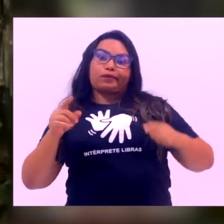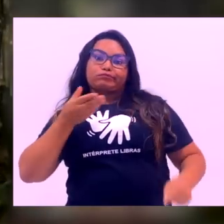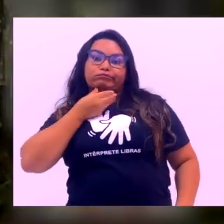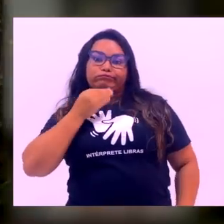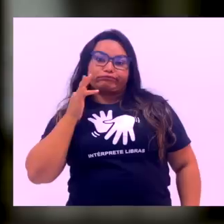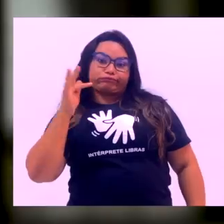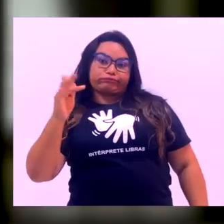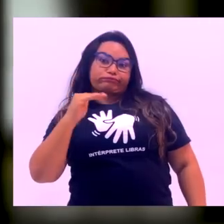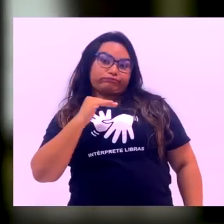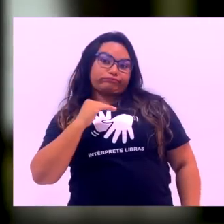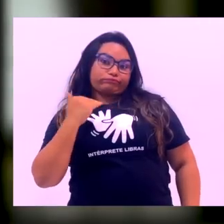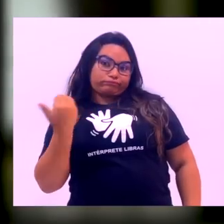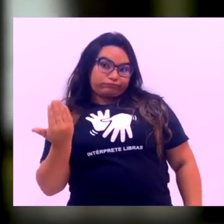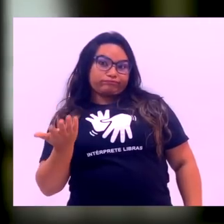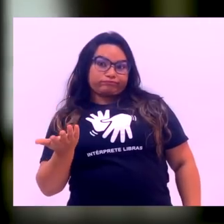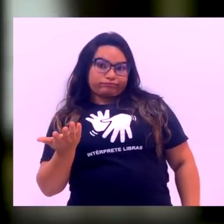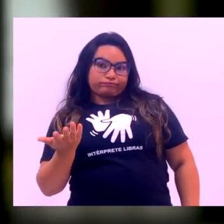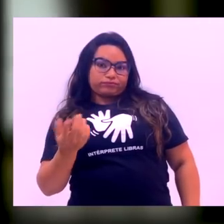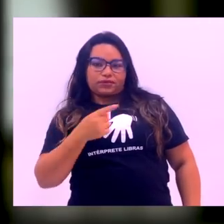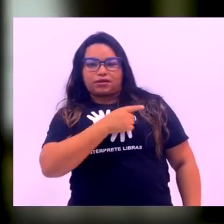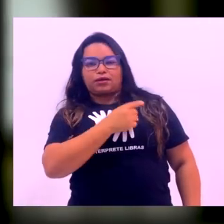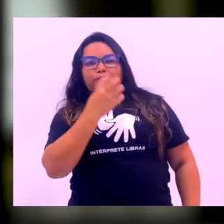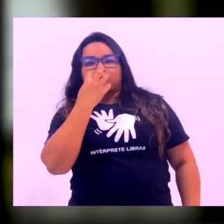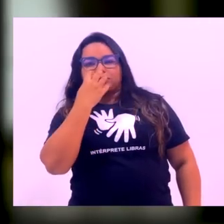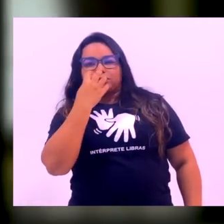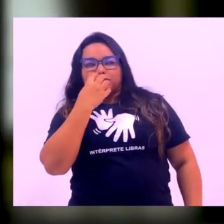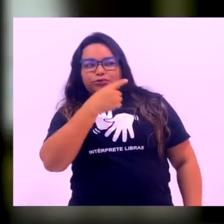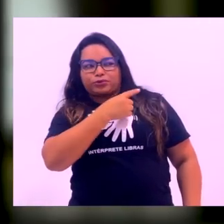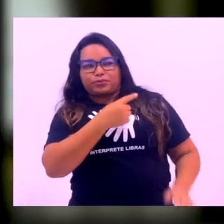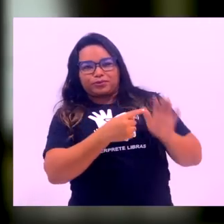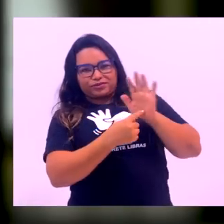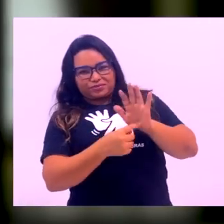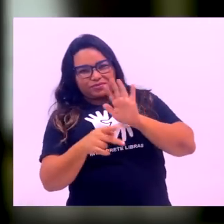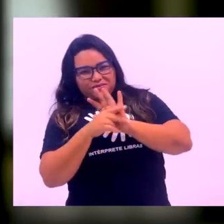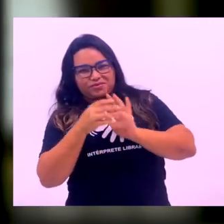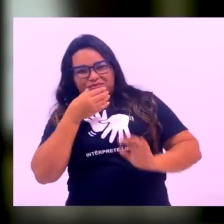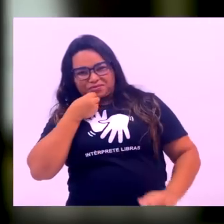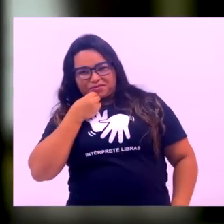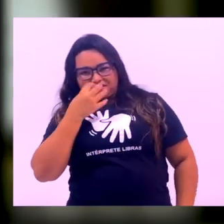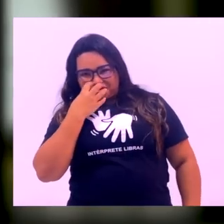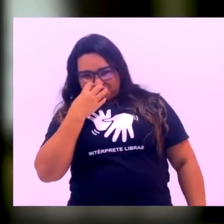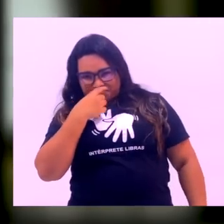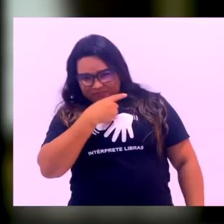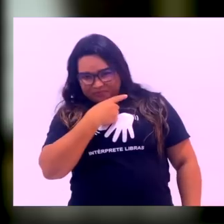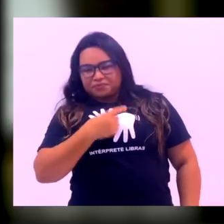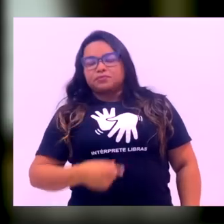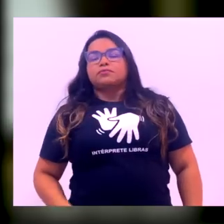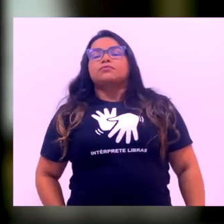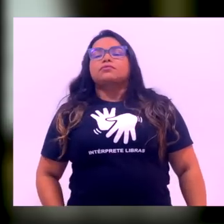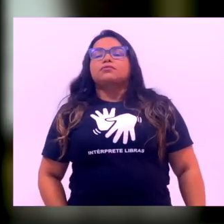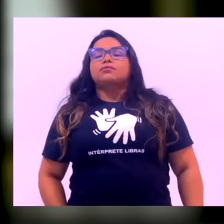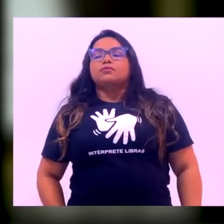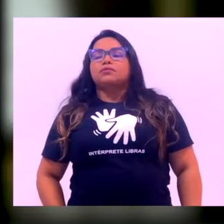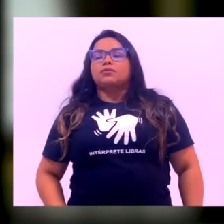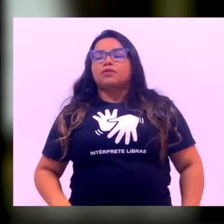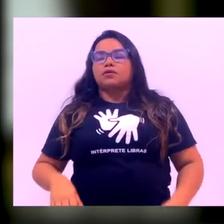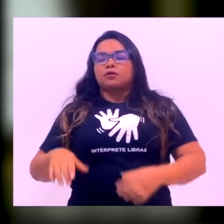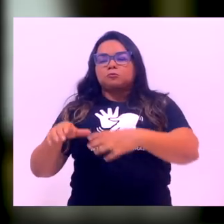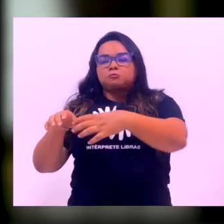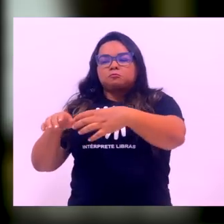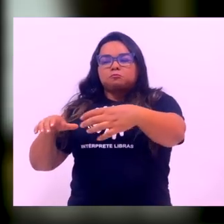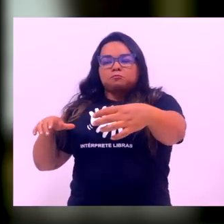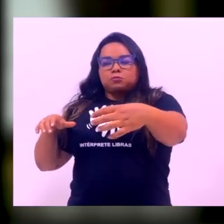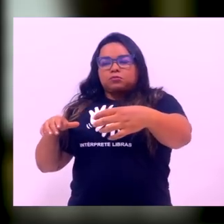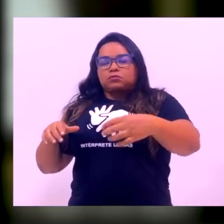ele morto. Bem, este não é ele, este é o cachorro dele. Senta. O seu cachorro acompanhou